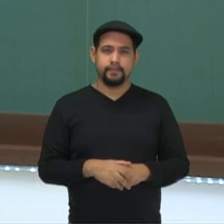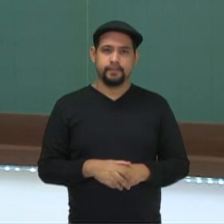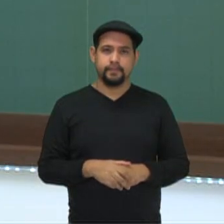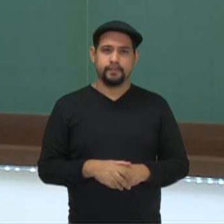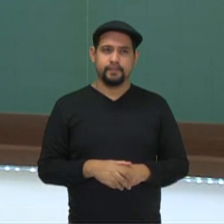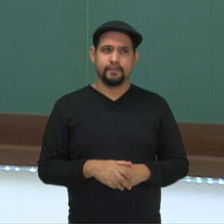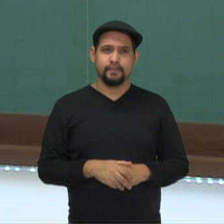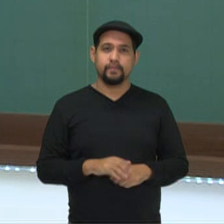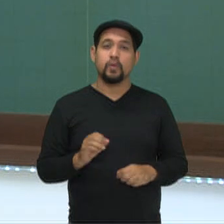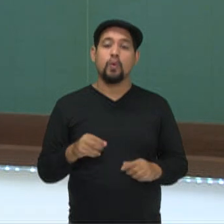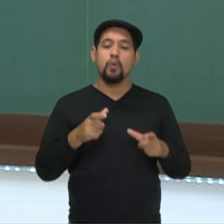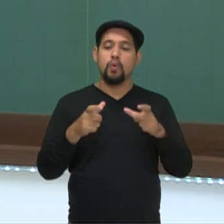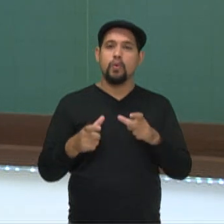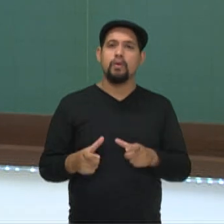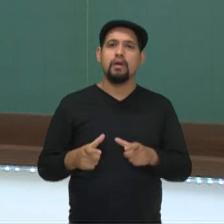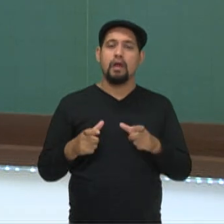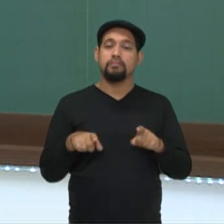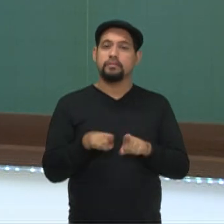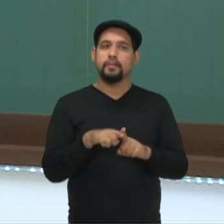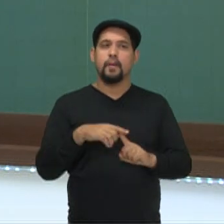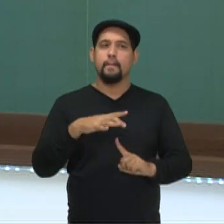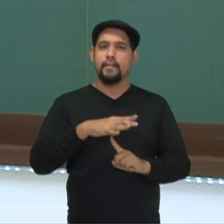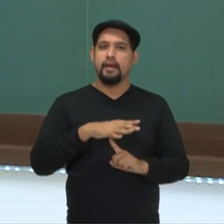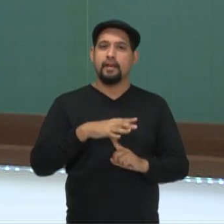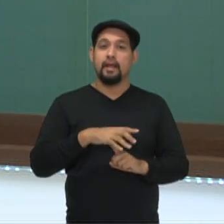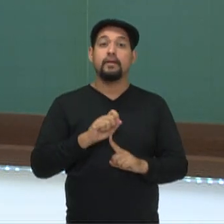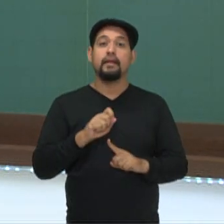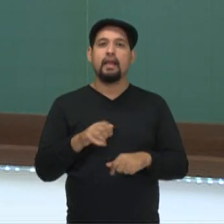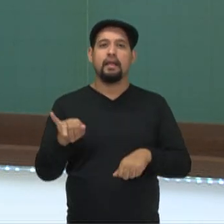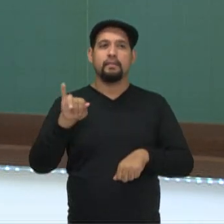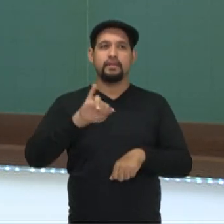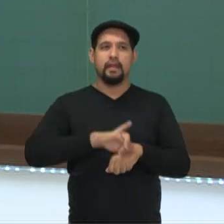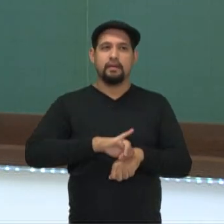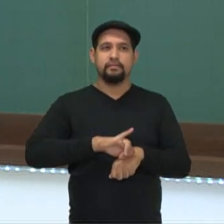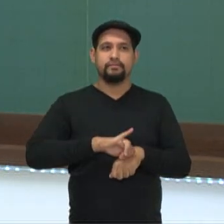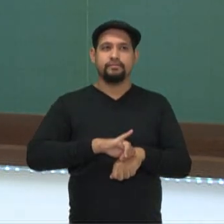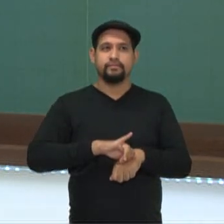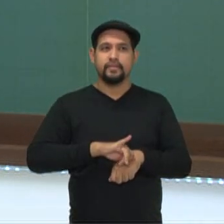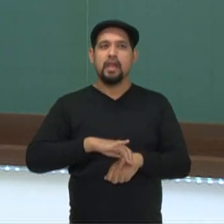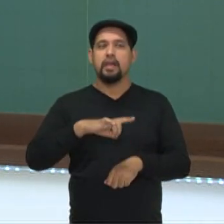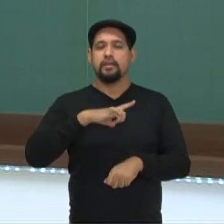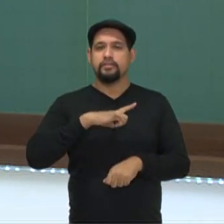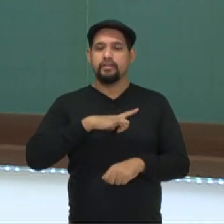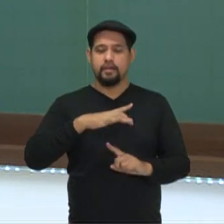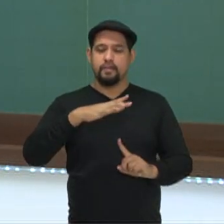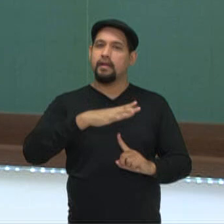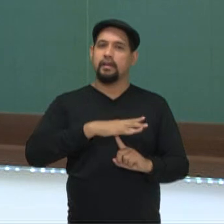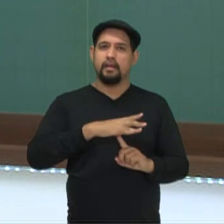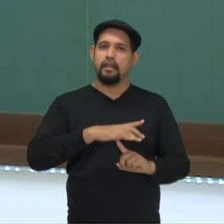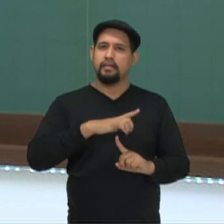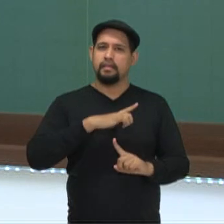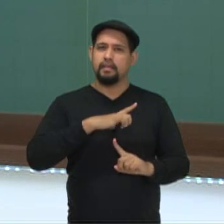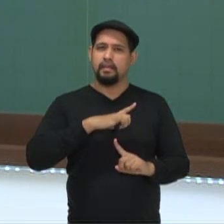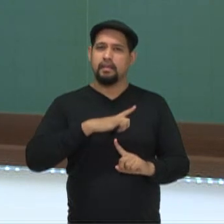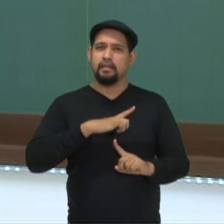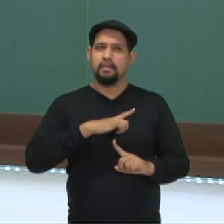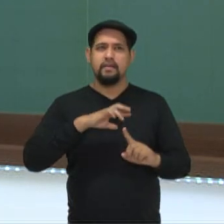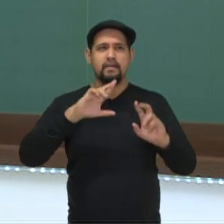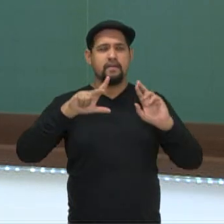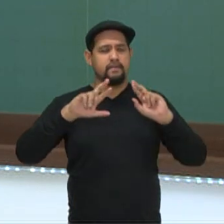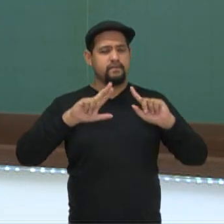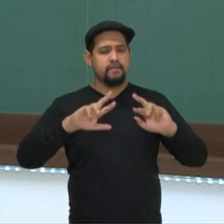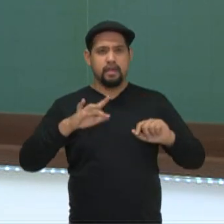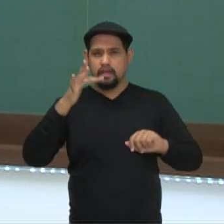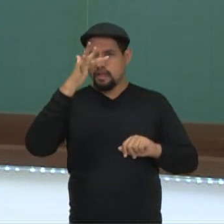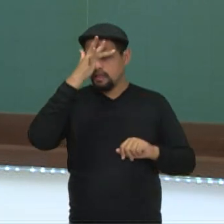Outro lugar sagrado paranaense está na capital curitibana. Nós temos no Paraná muitos